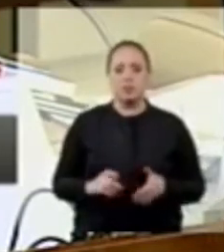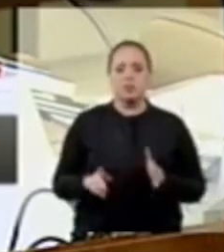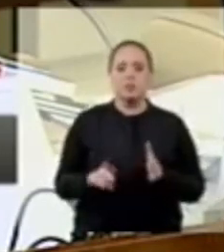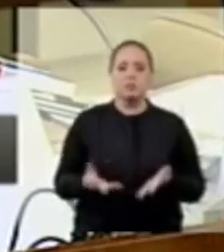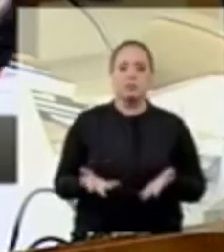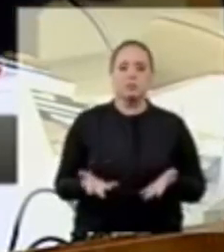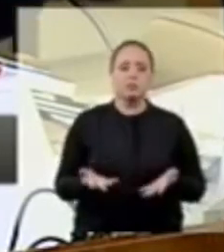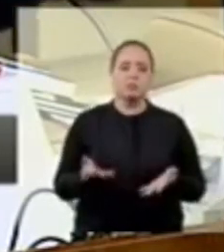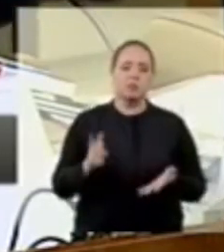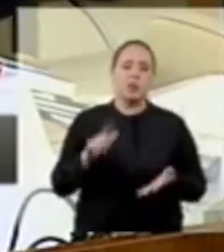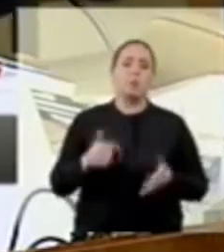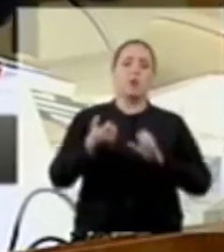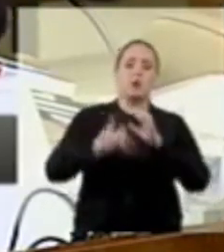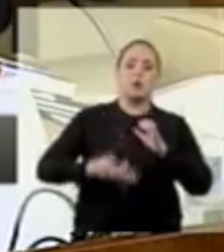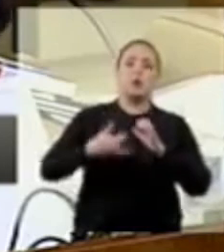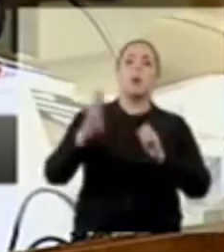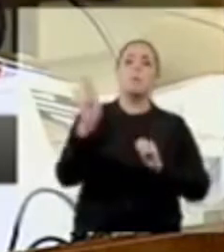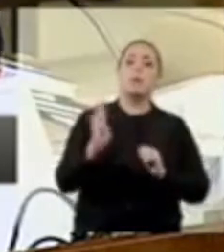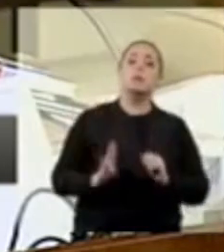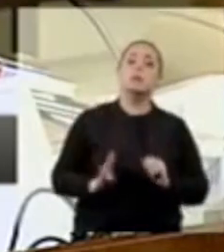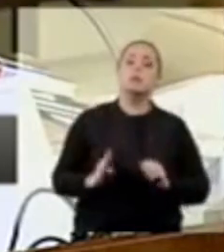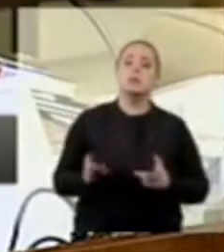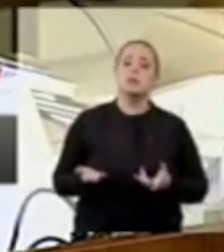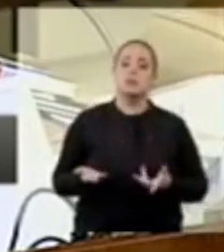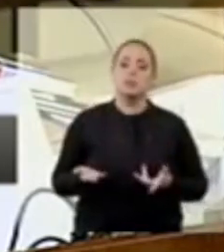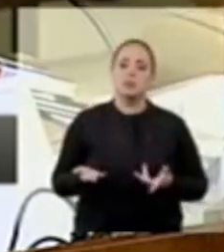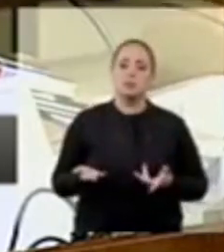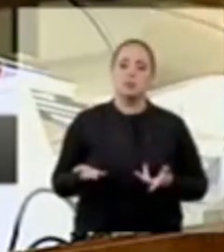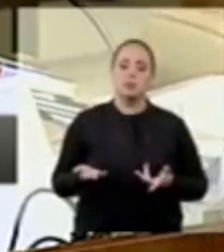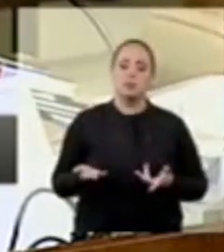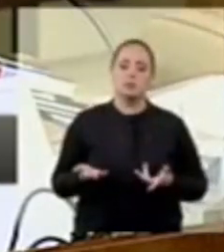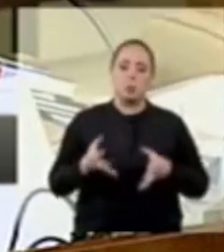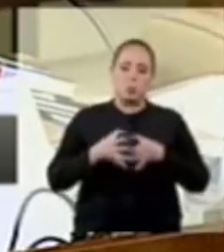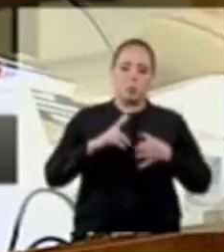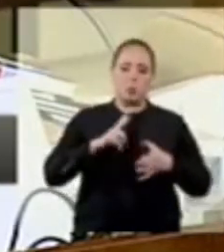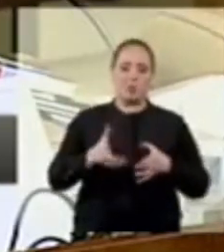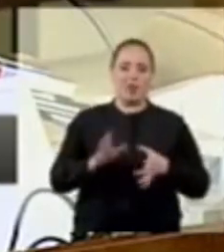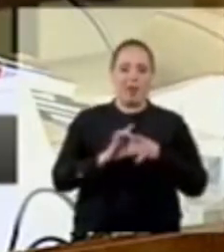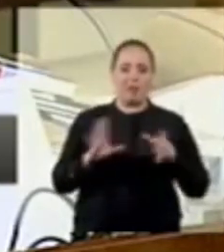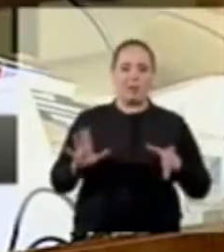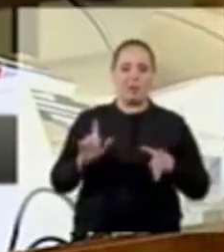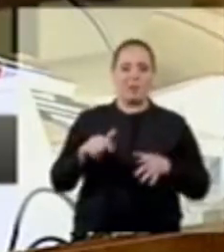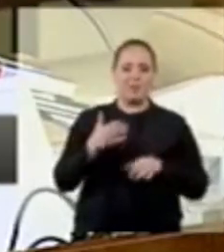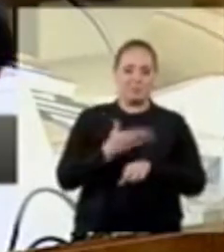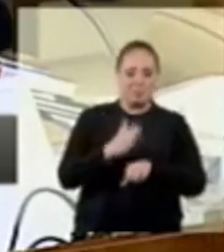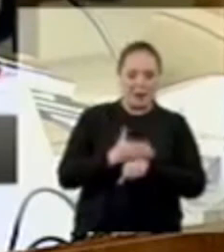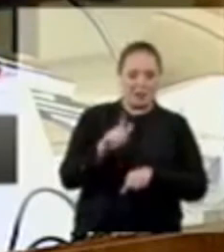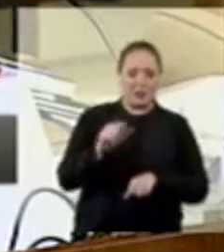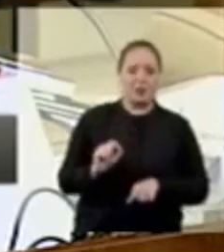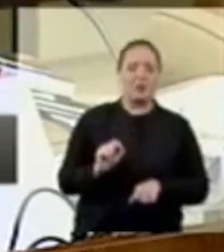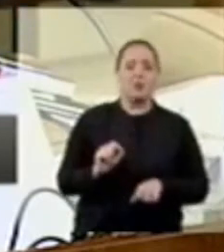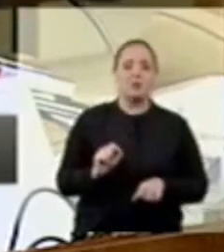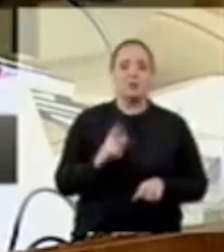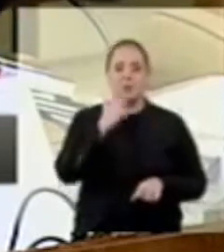brasileira e latina os portugueses já se livrar dela que é um mundo de